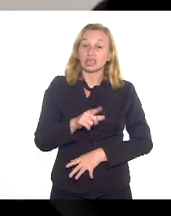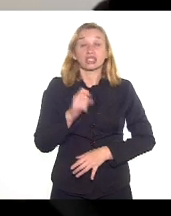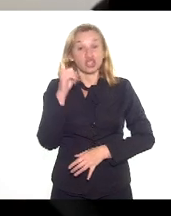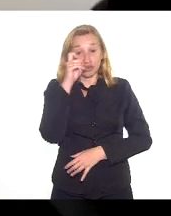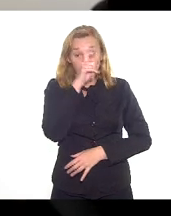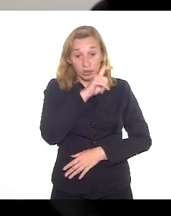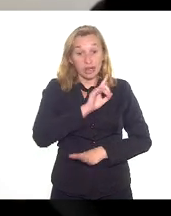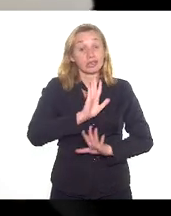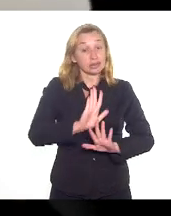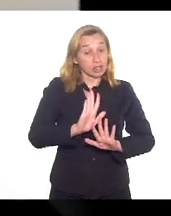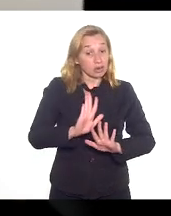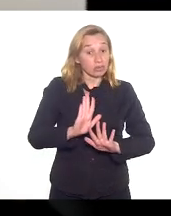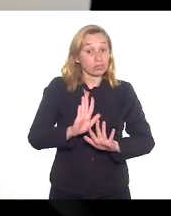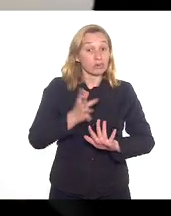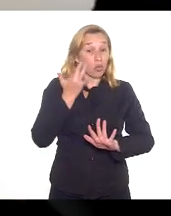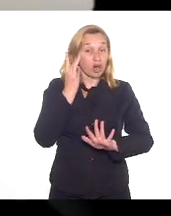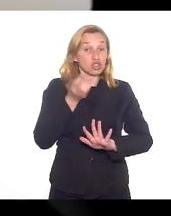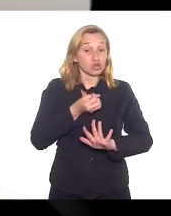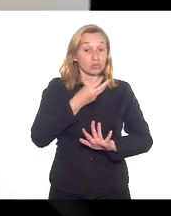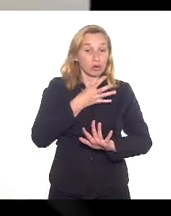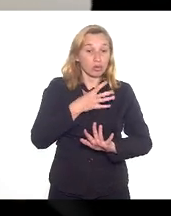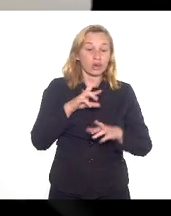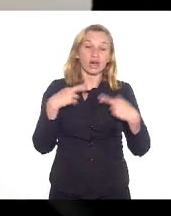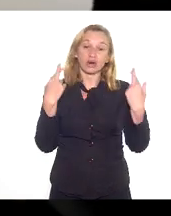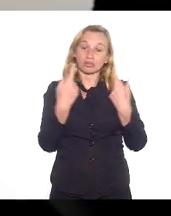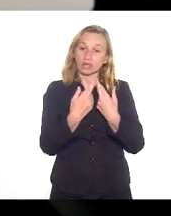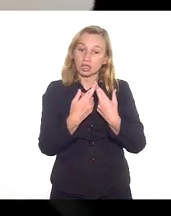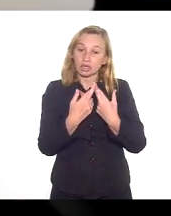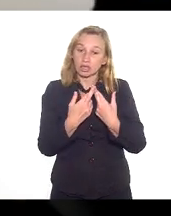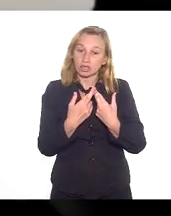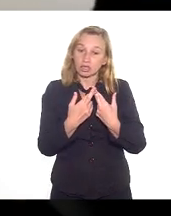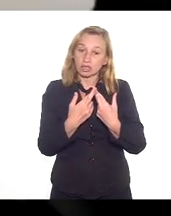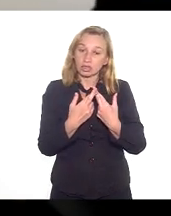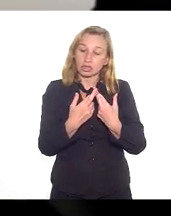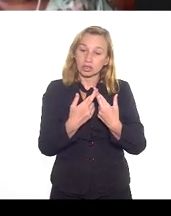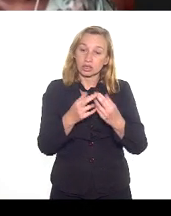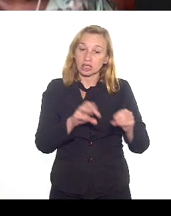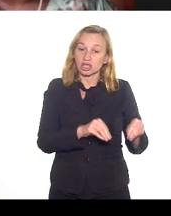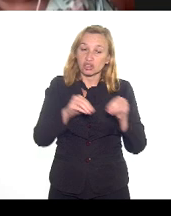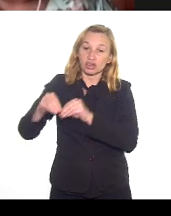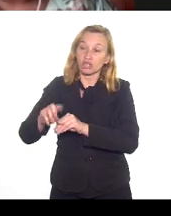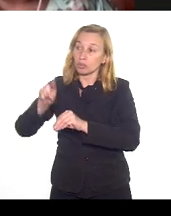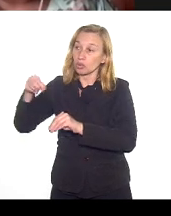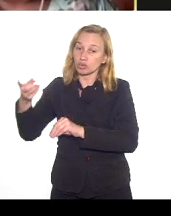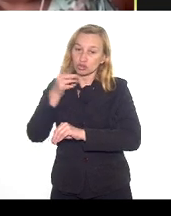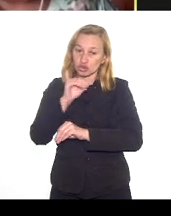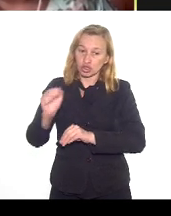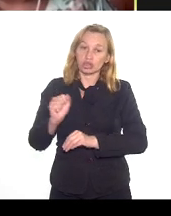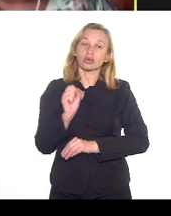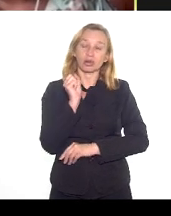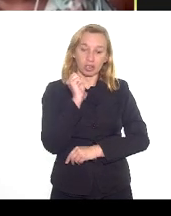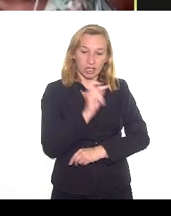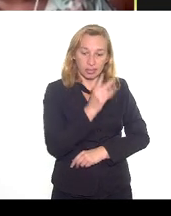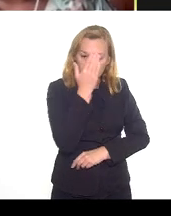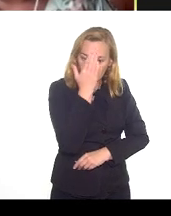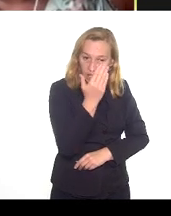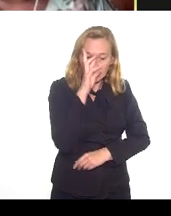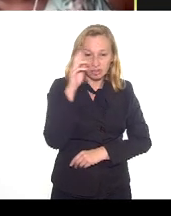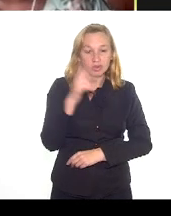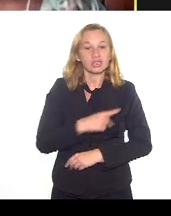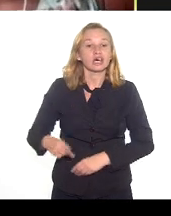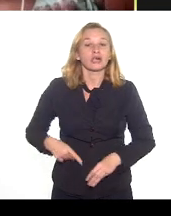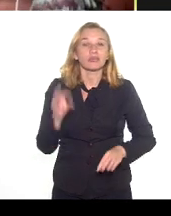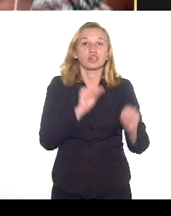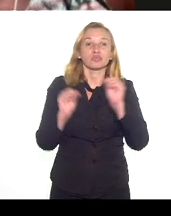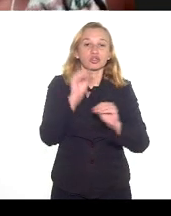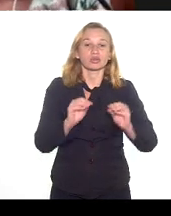Eu acho bom que a audiência seja transferida, tá? Okay. As audiências. Obrigada, presidente. Beijos, beijos,